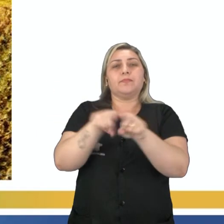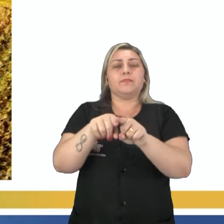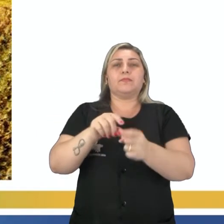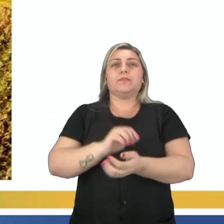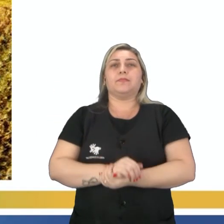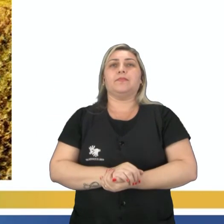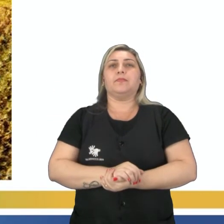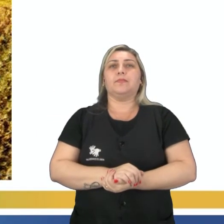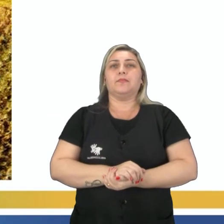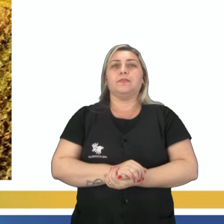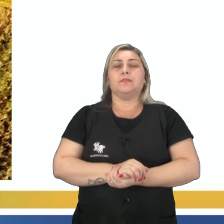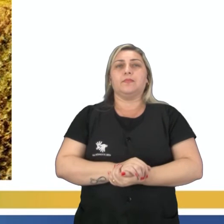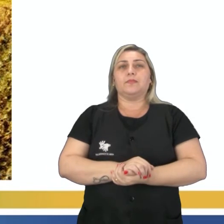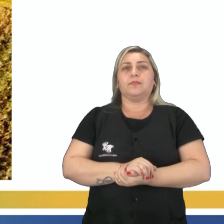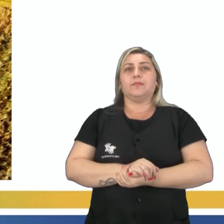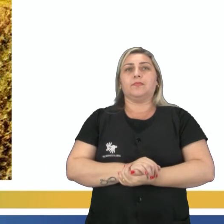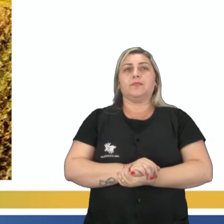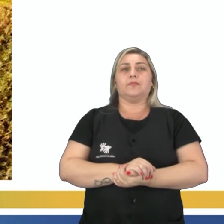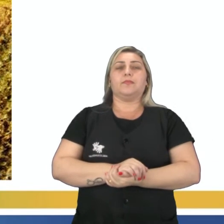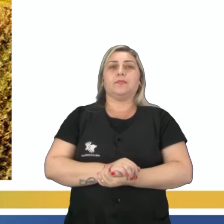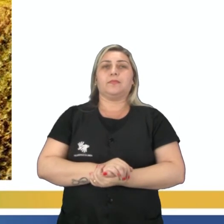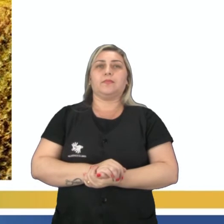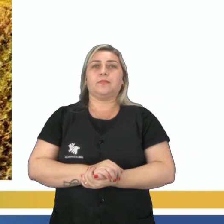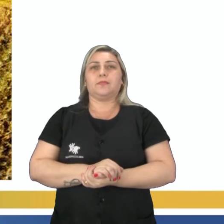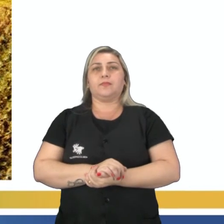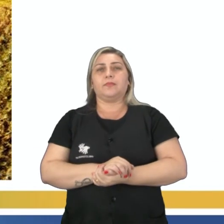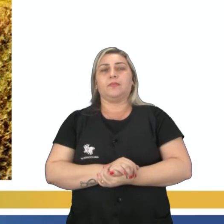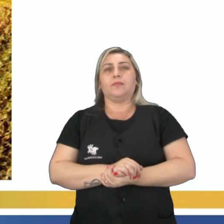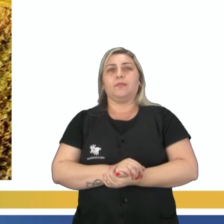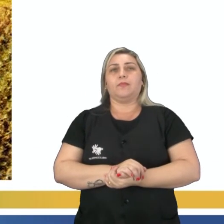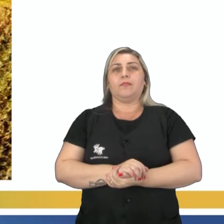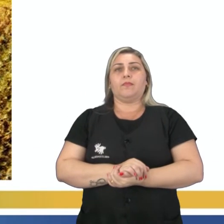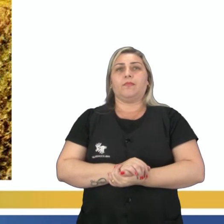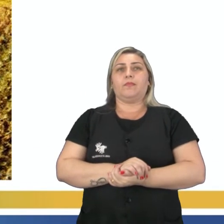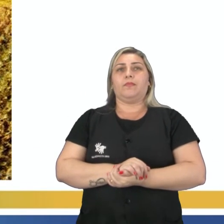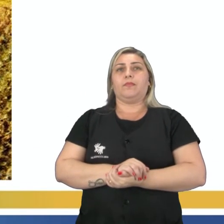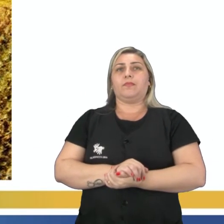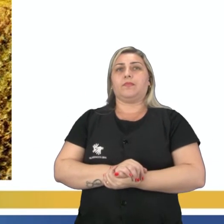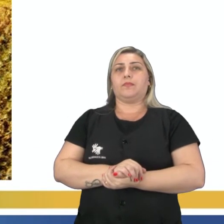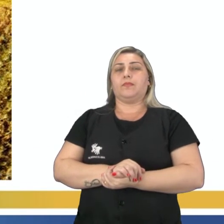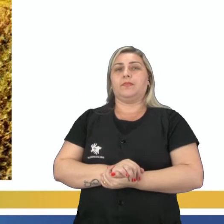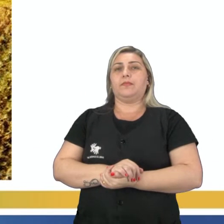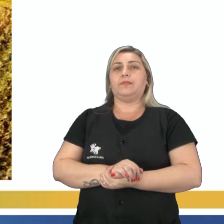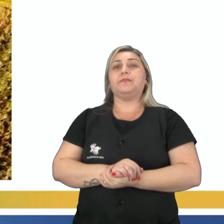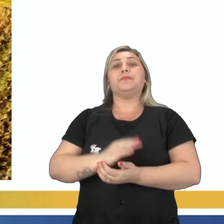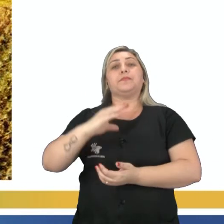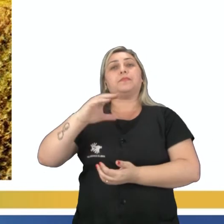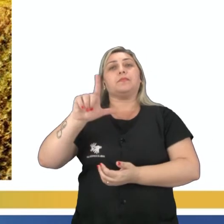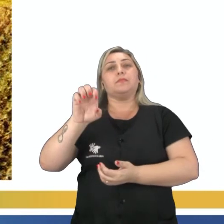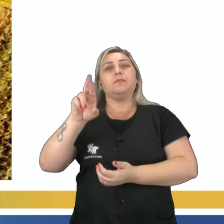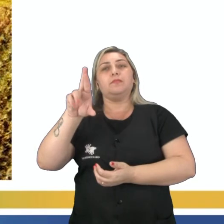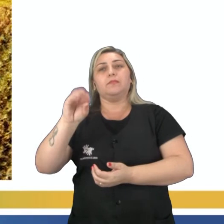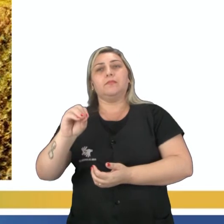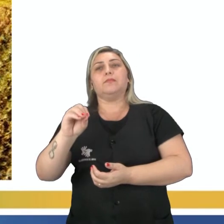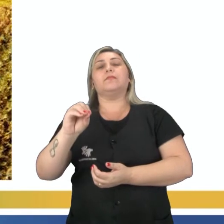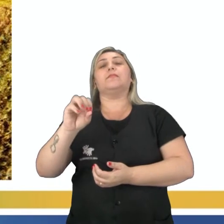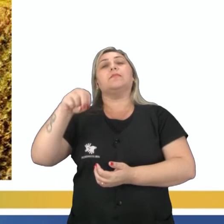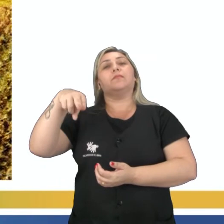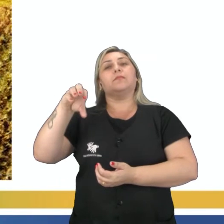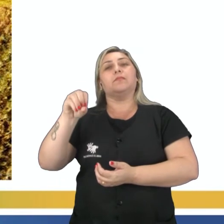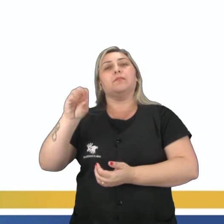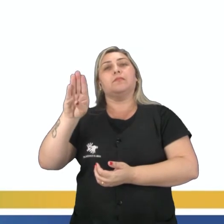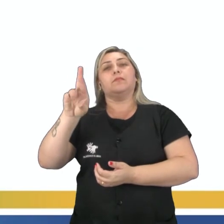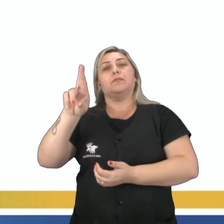manter as outras classes sociais, como o clero e a nobreza, certo?